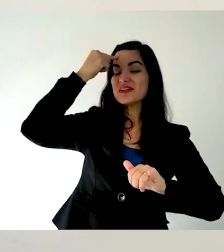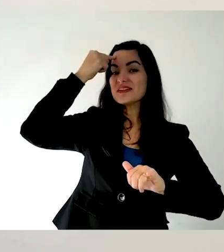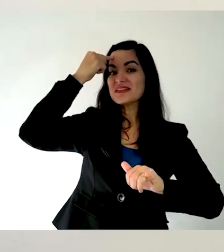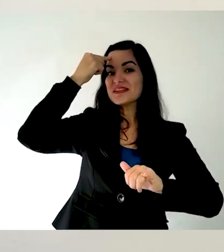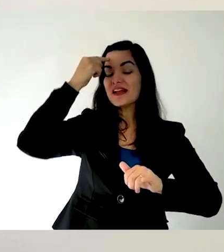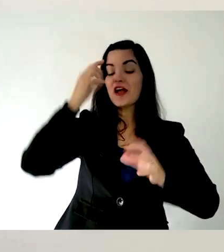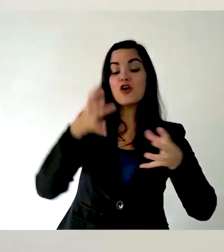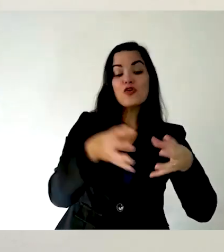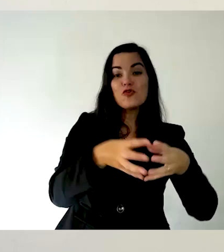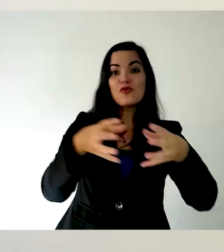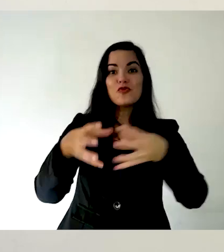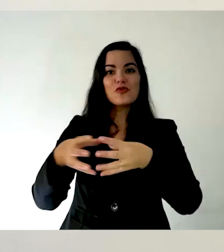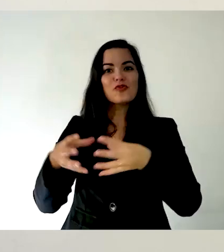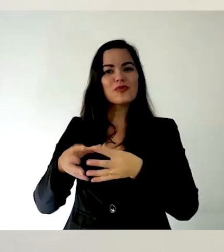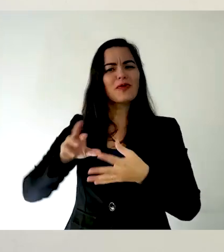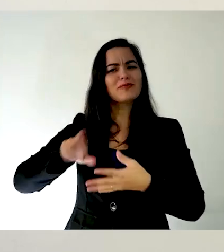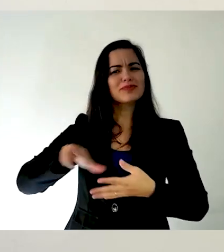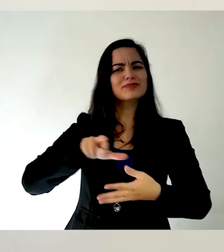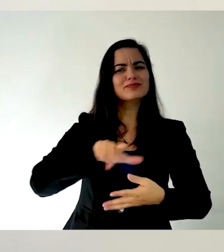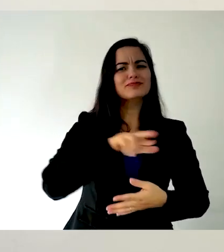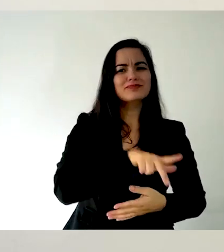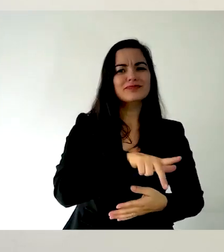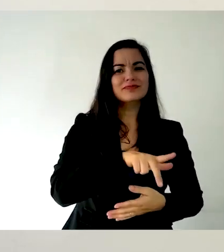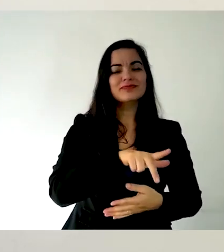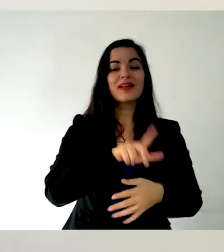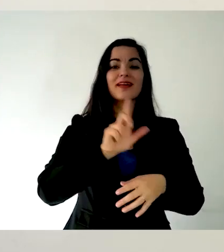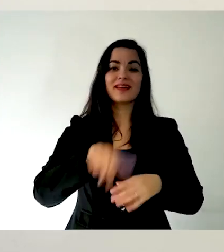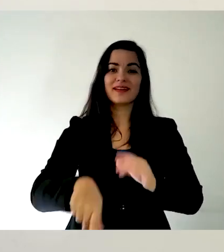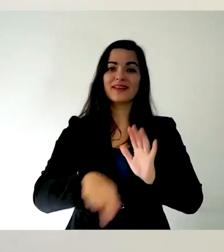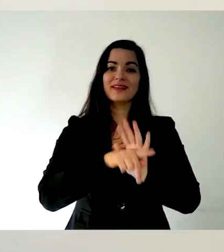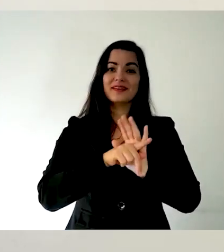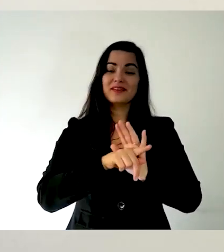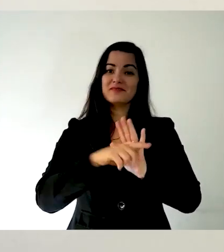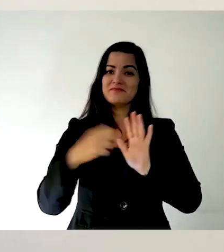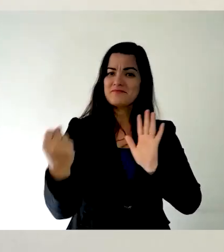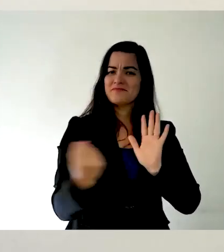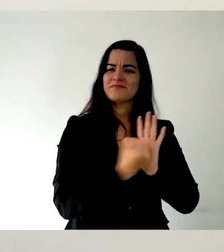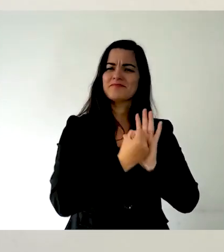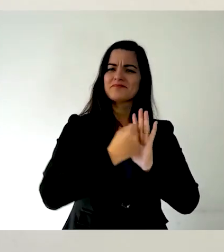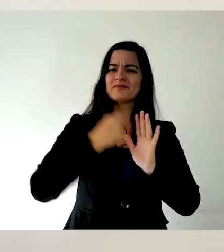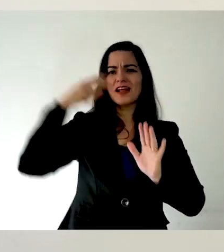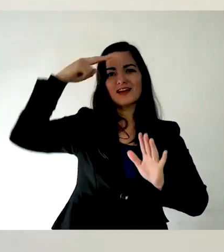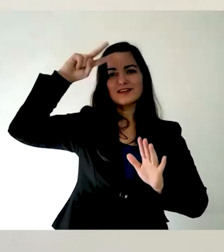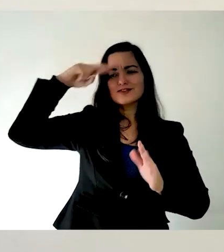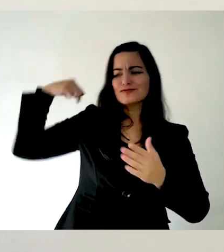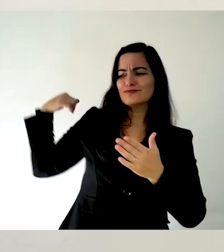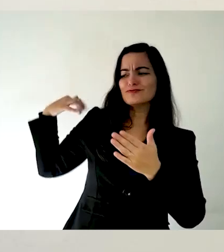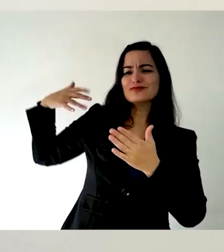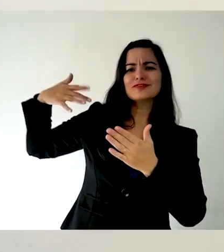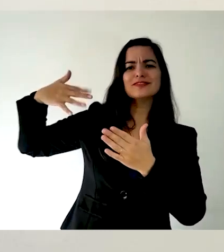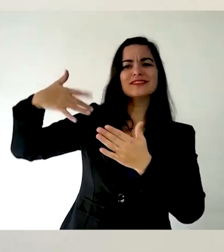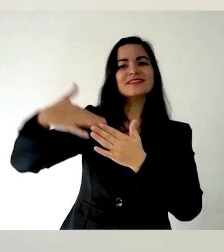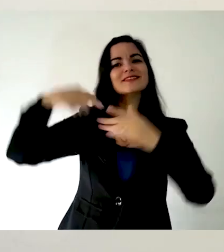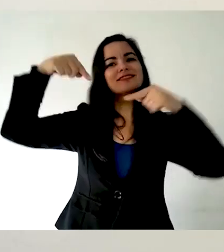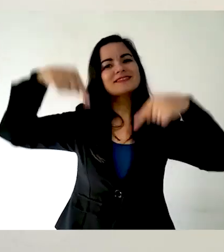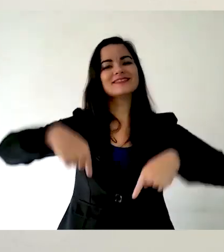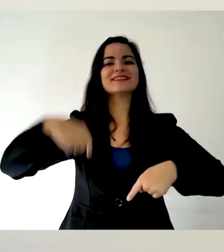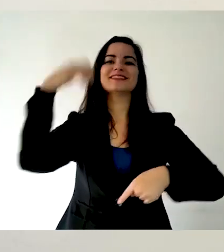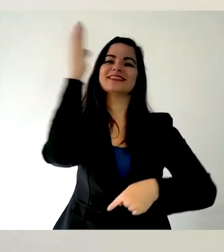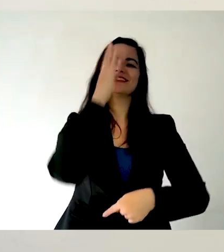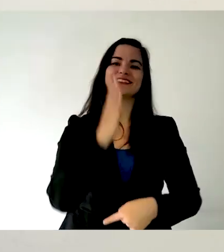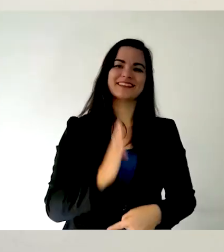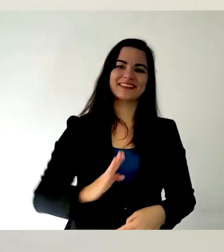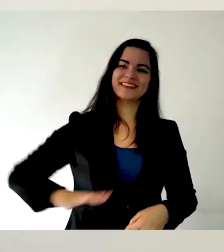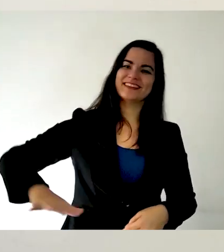pensar em algumas etnias e isso, pessoal, marca toda a história que nós temos aqui no